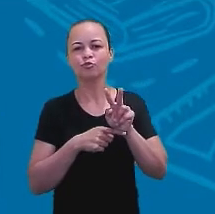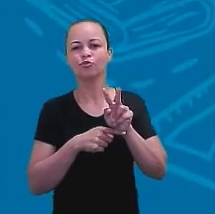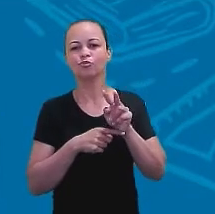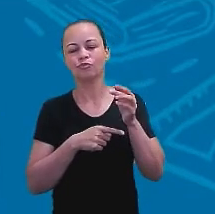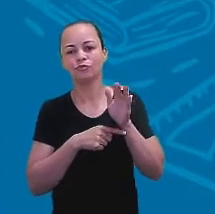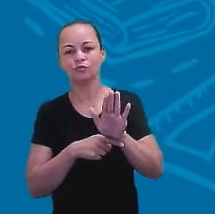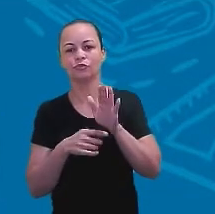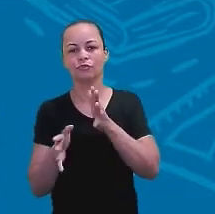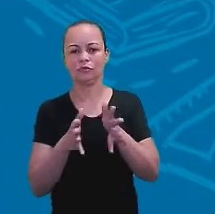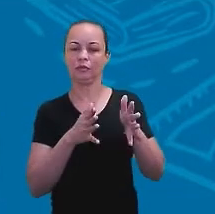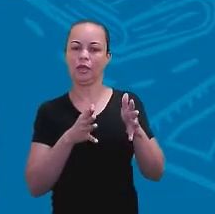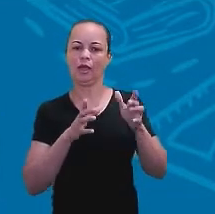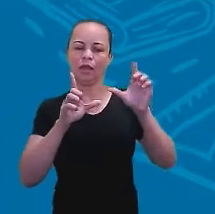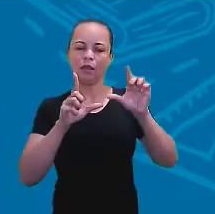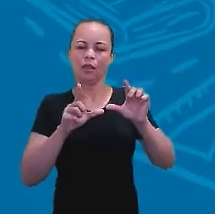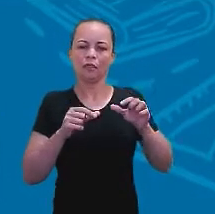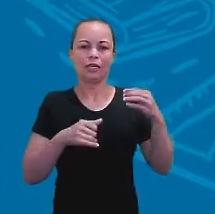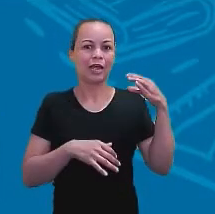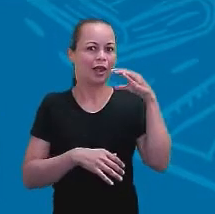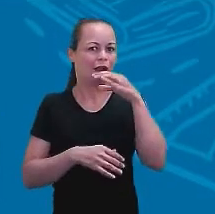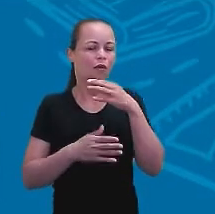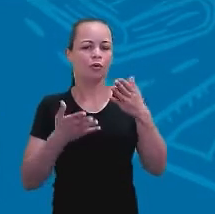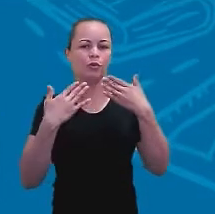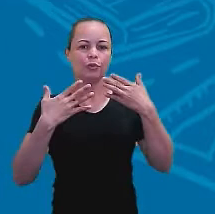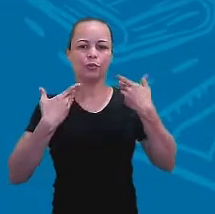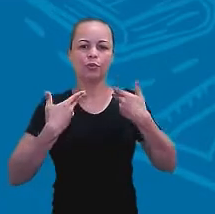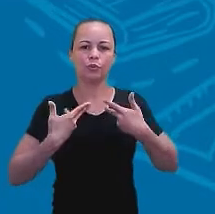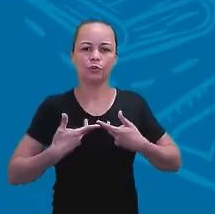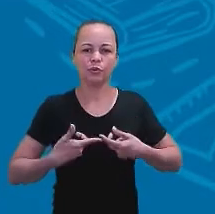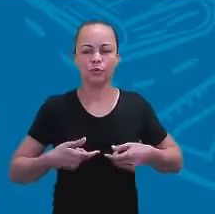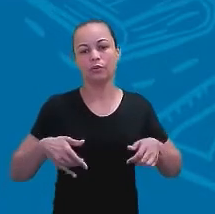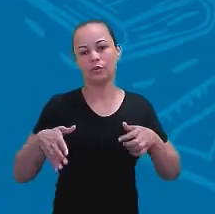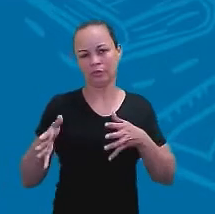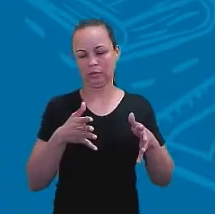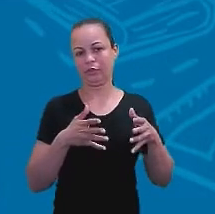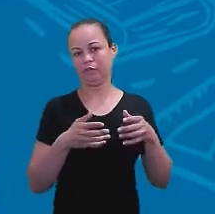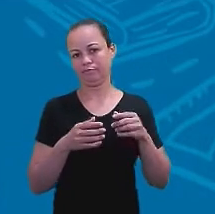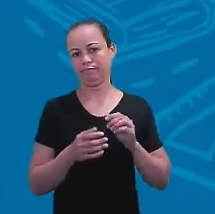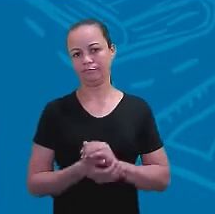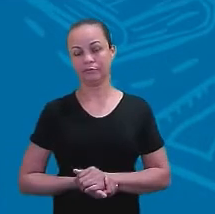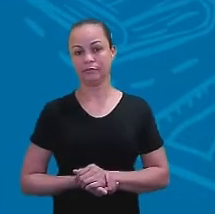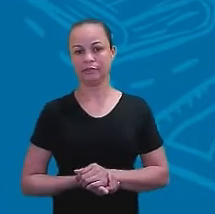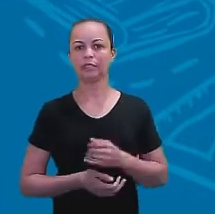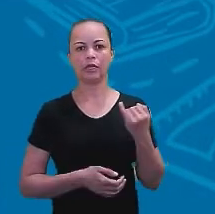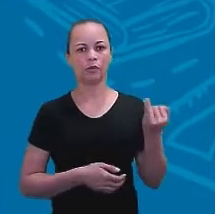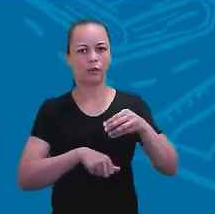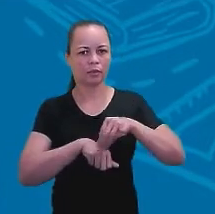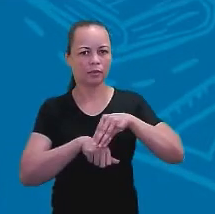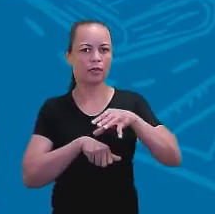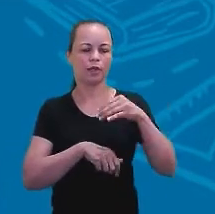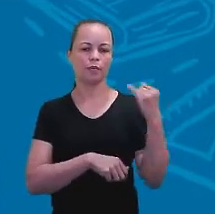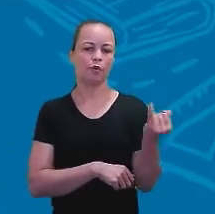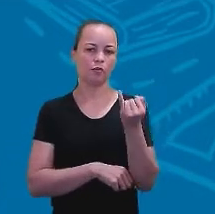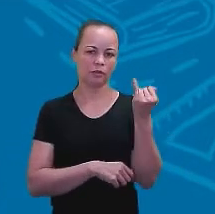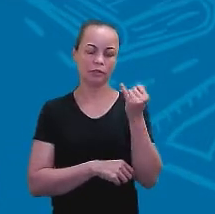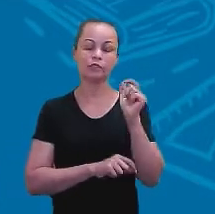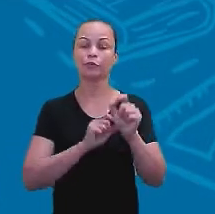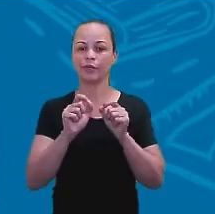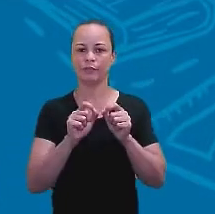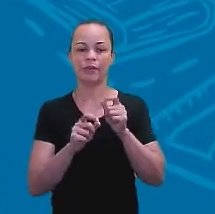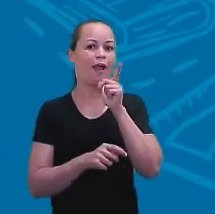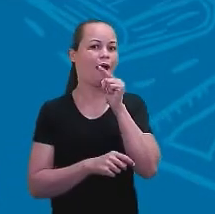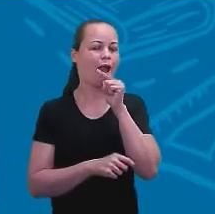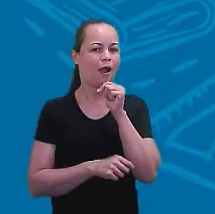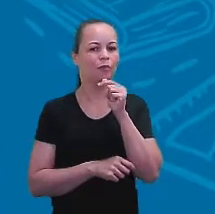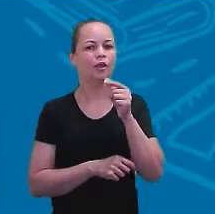de calor nesses dias mais quentes, nesses horários do dia que são mais quentes. E aí uma dica importantíssima, né? A gente tomar